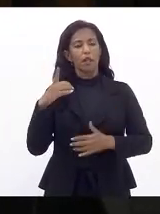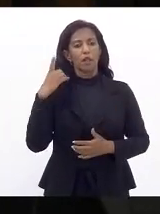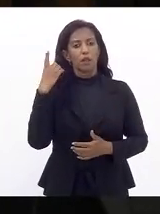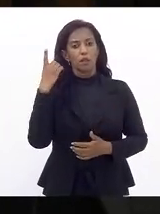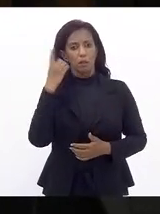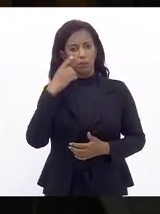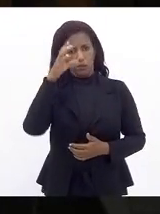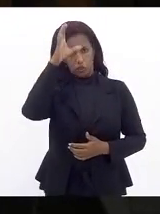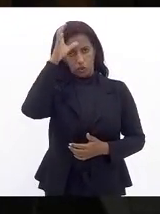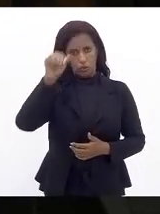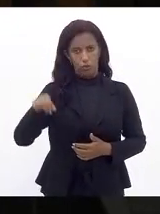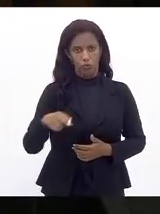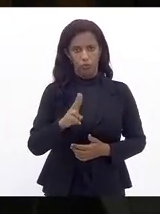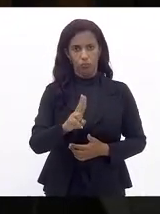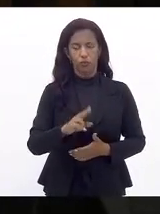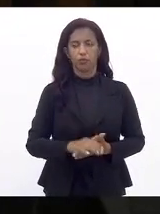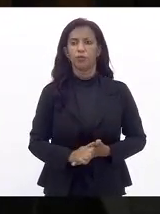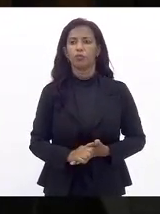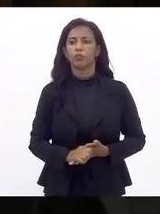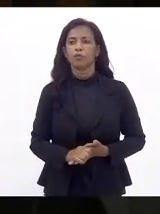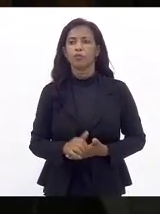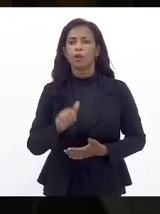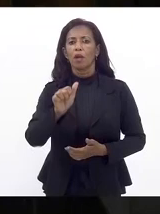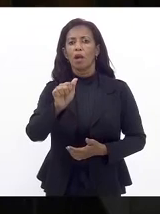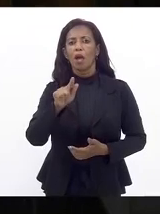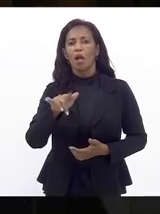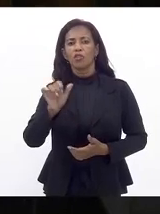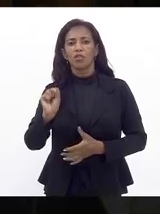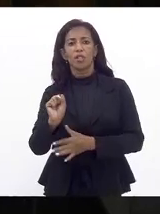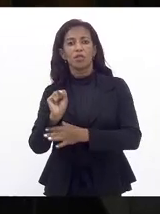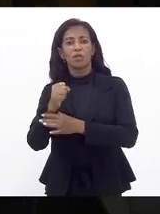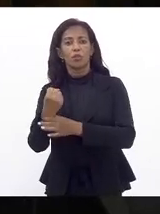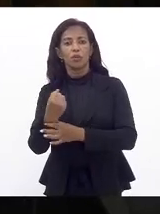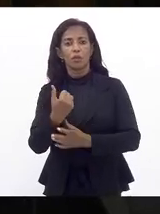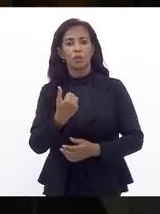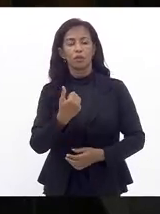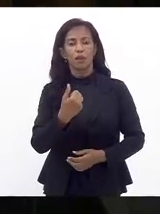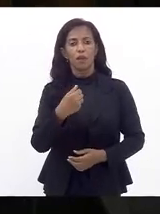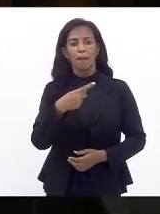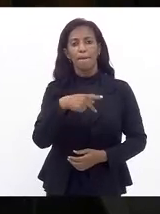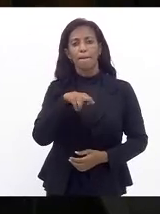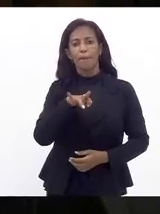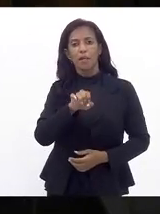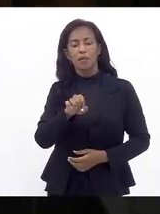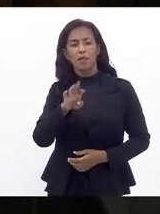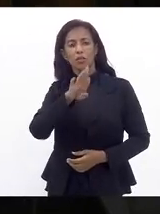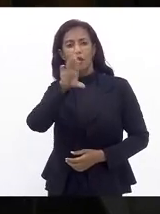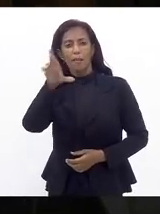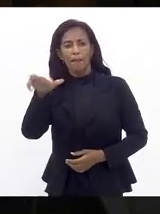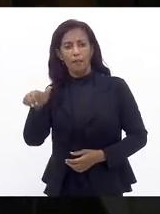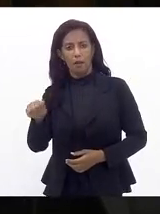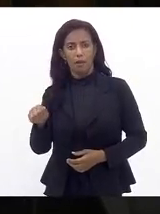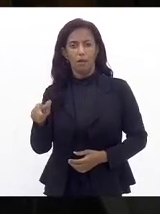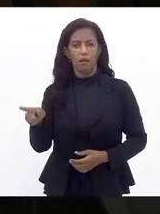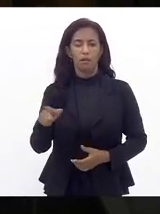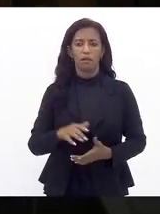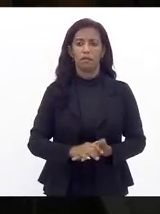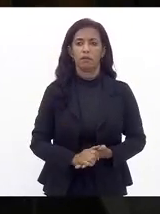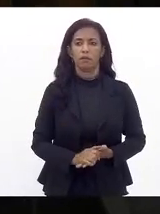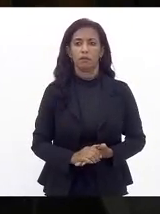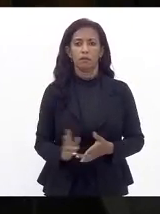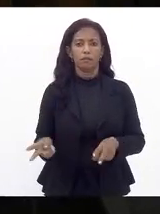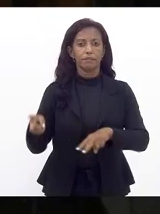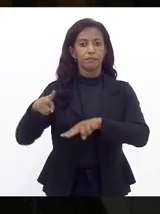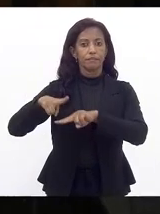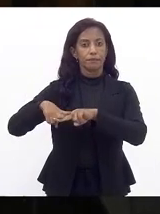Ju, os agentes do programa Segurança Presente da Barra da Tijuca, que fizeram uma